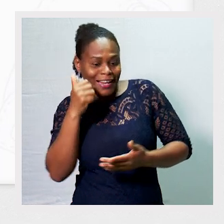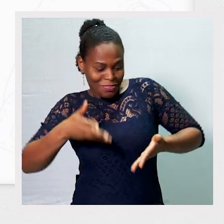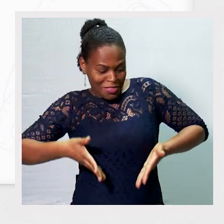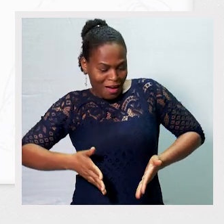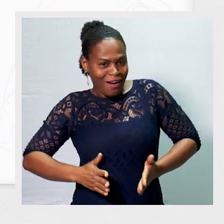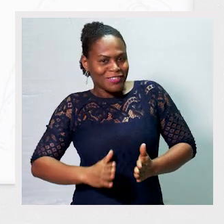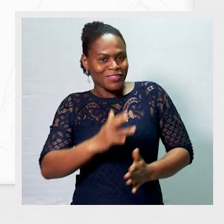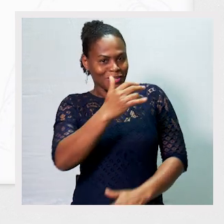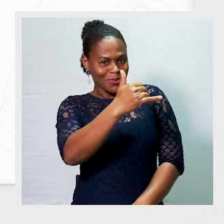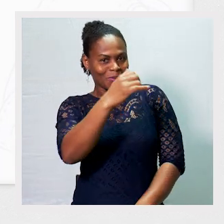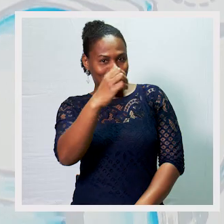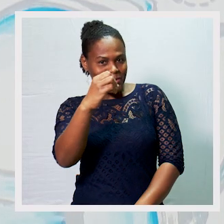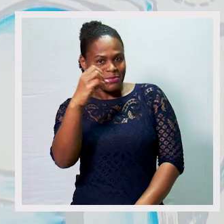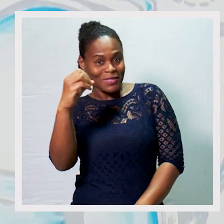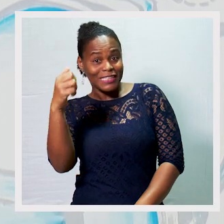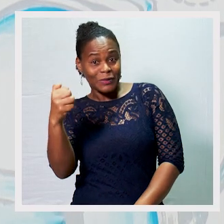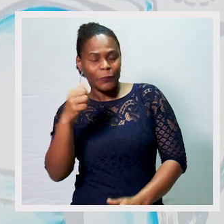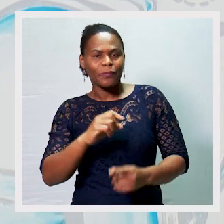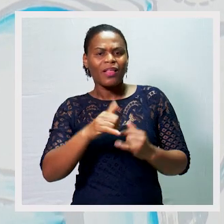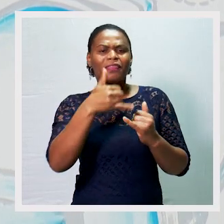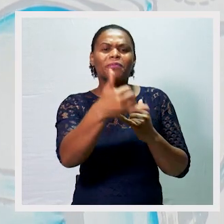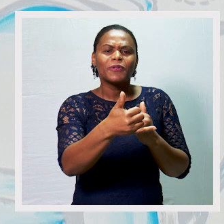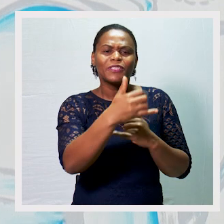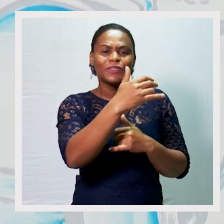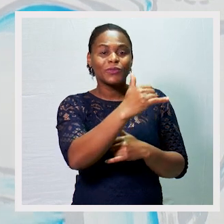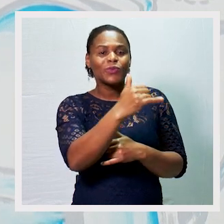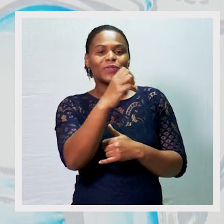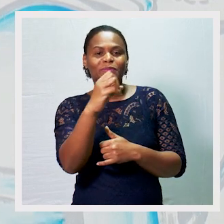primeiros passos. Prestem